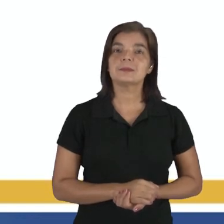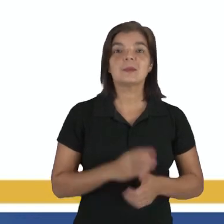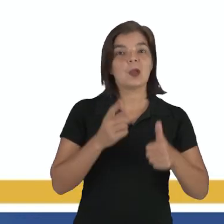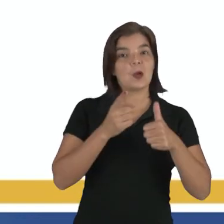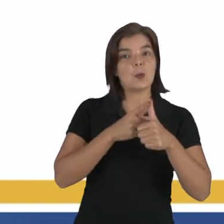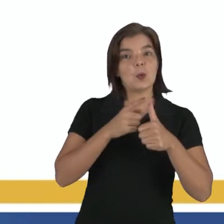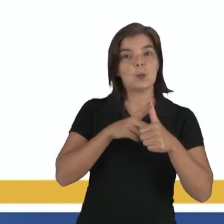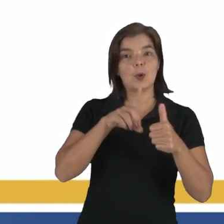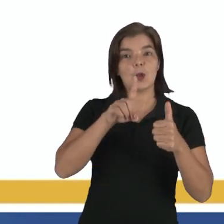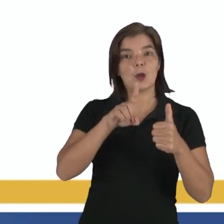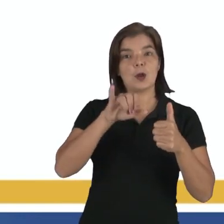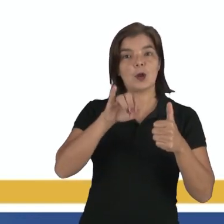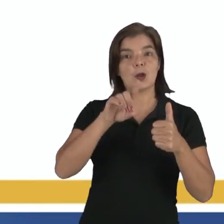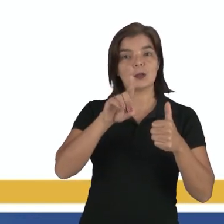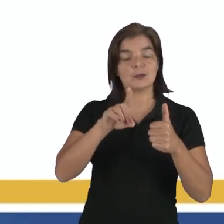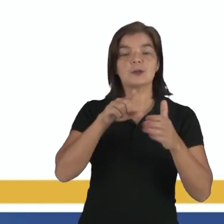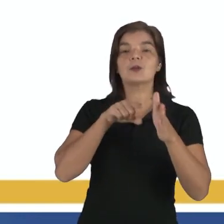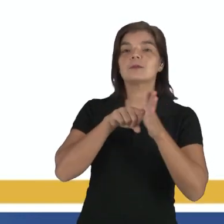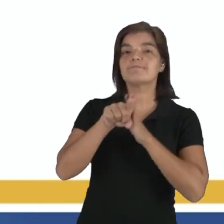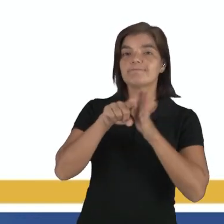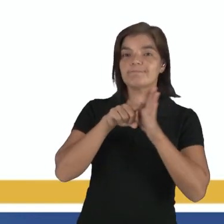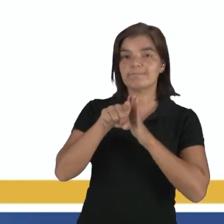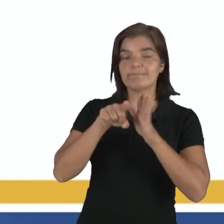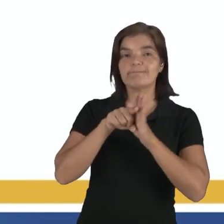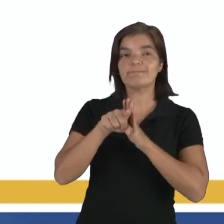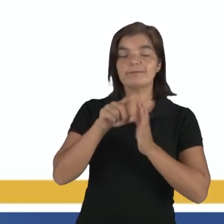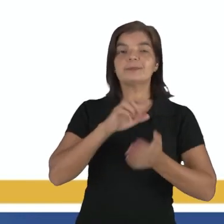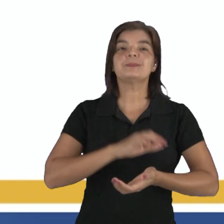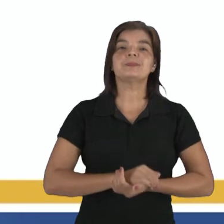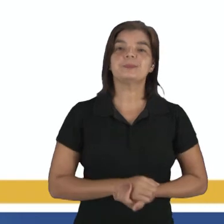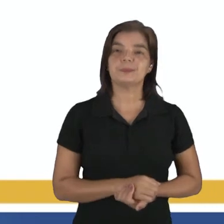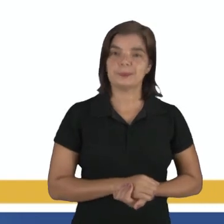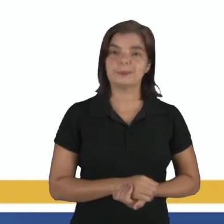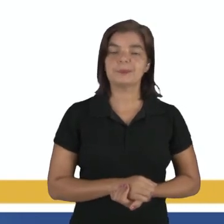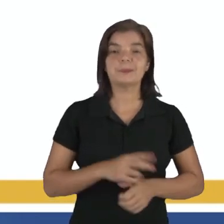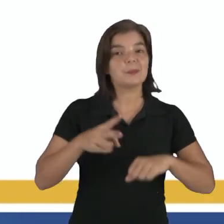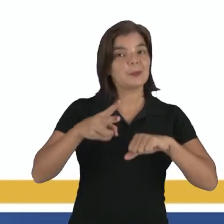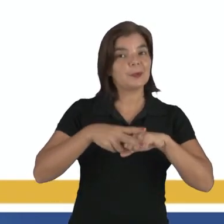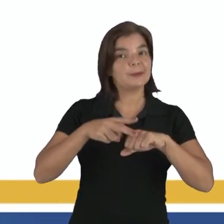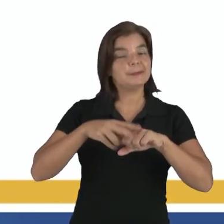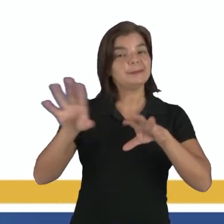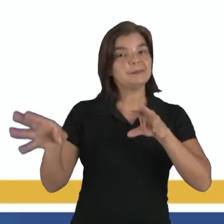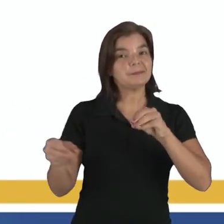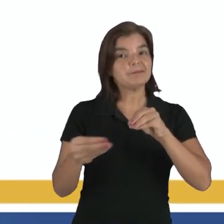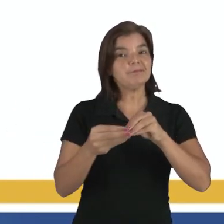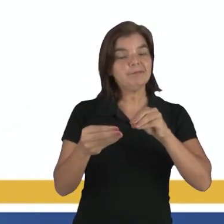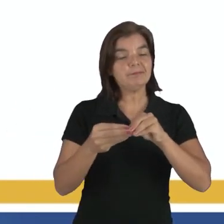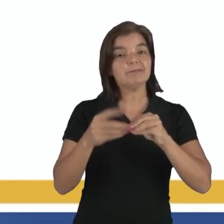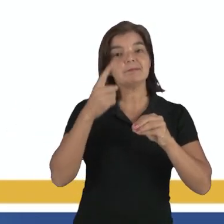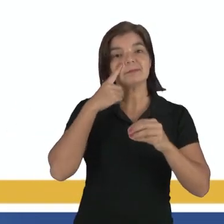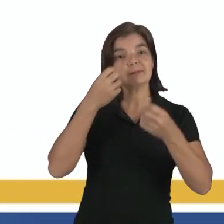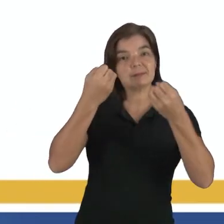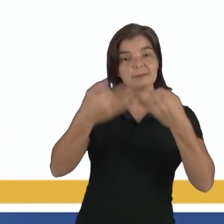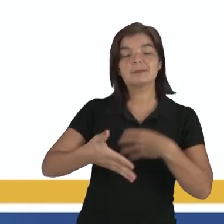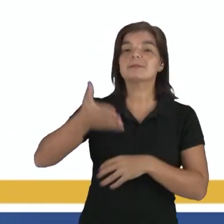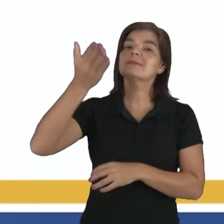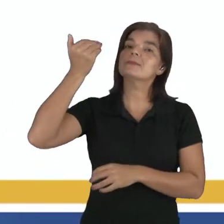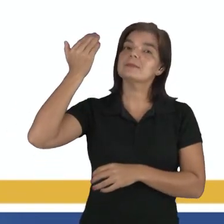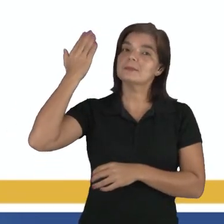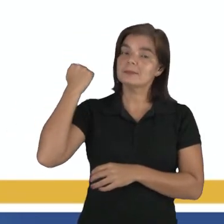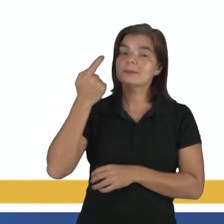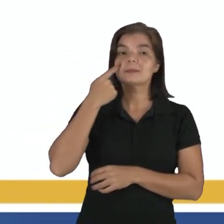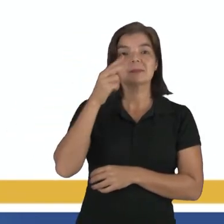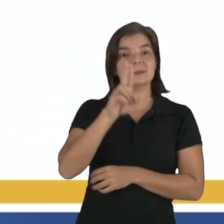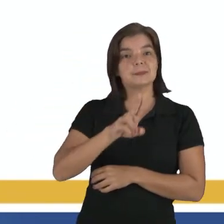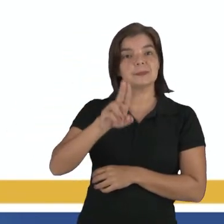No primeiro balãozinho, como é uma pergunta, a pergunta sempre começa com o seu verbo auxiliar. E como a gente está falando de passado, então a gente